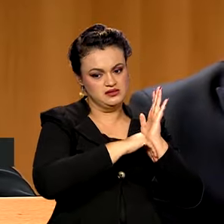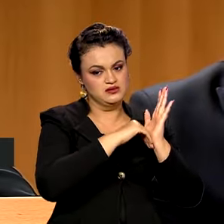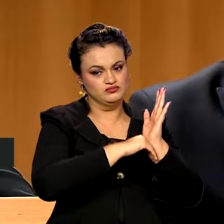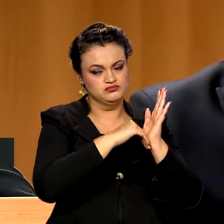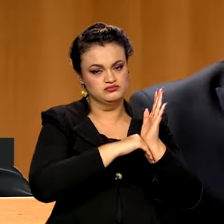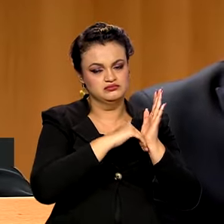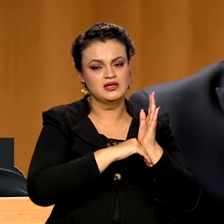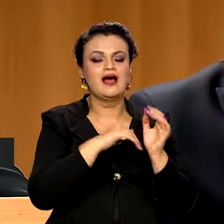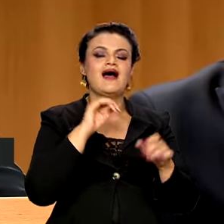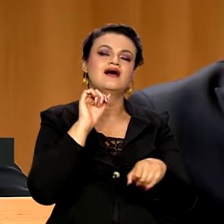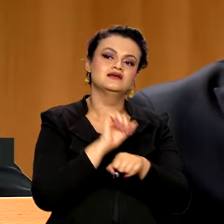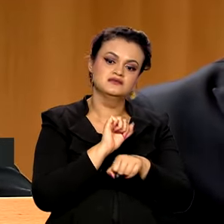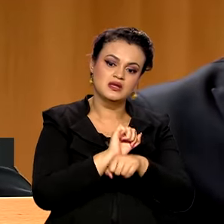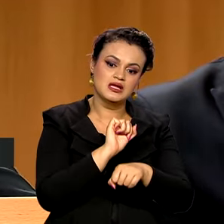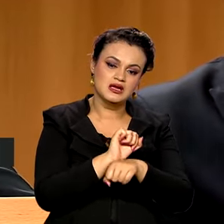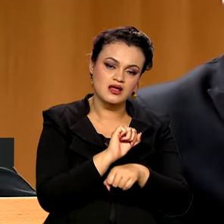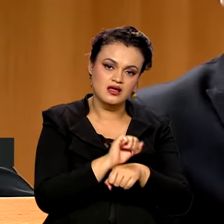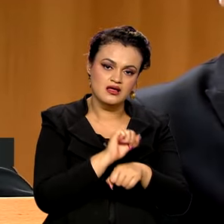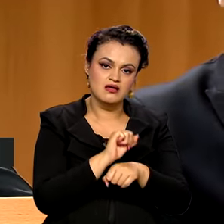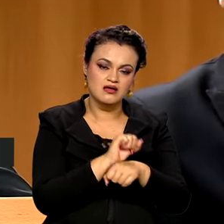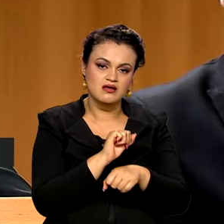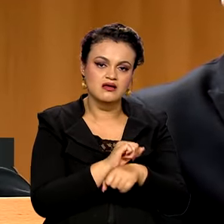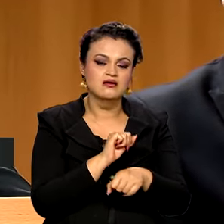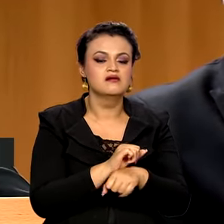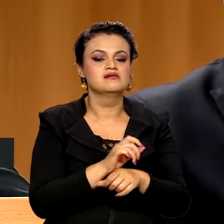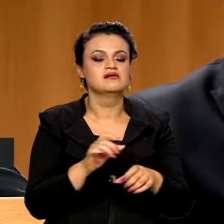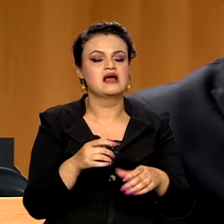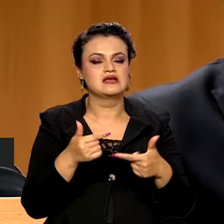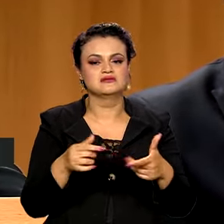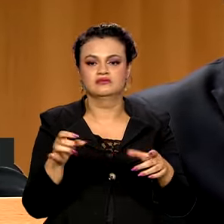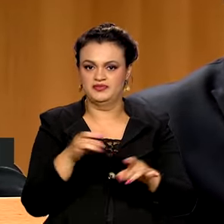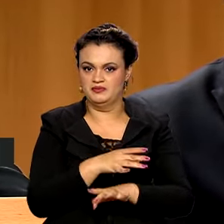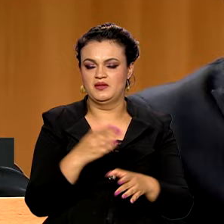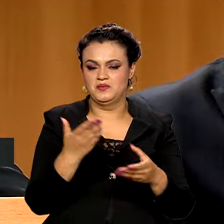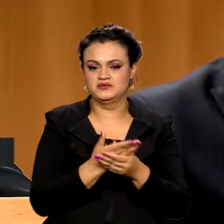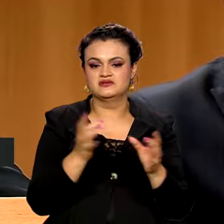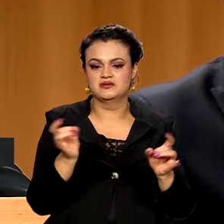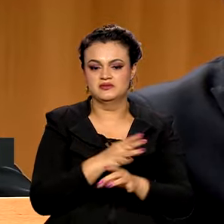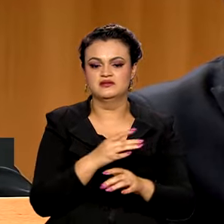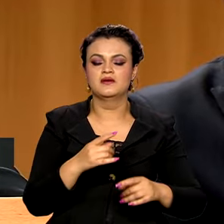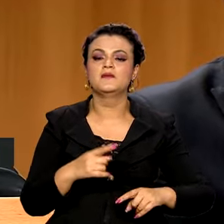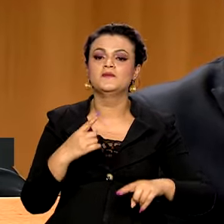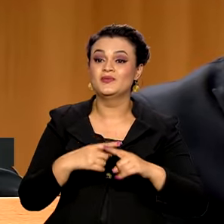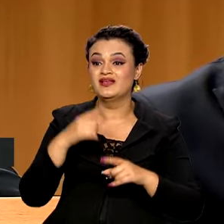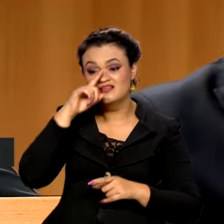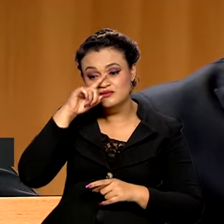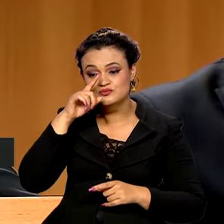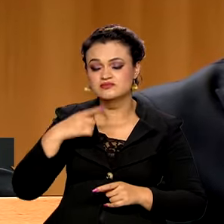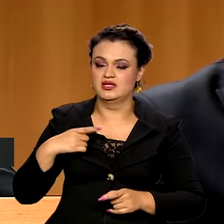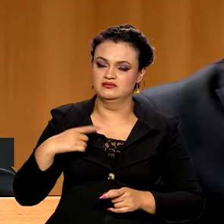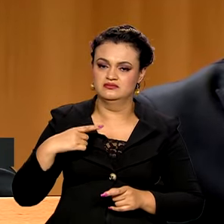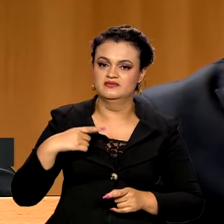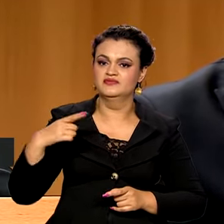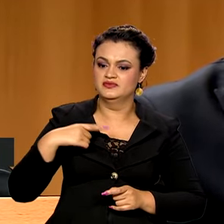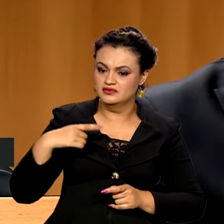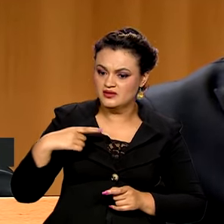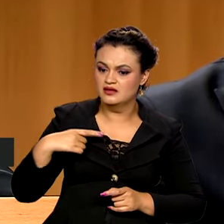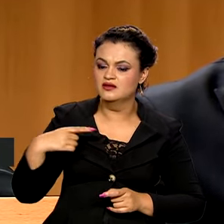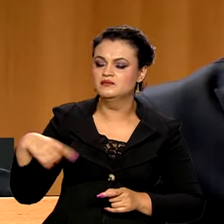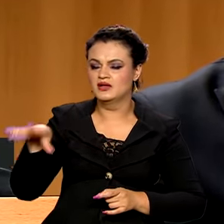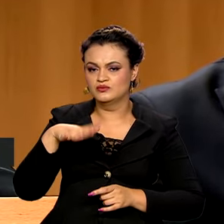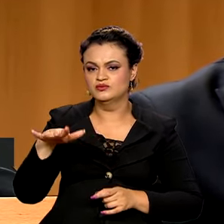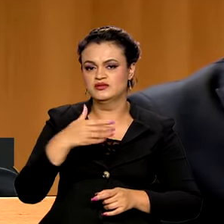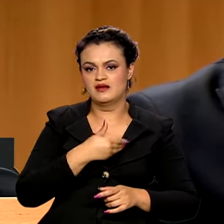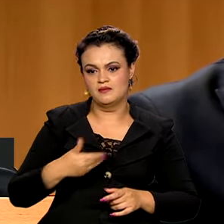sigilo até a conclusão dessas operações, exatamente pelo risco para todos os agentes